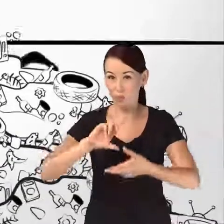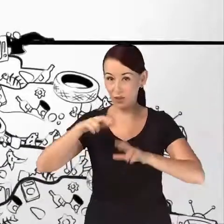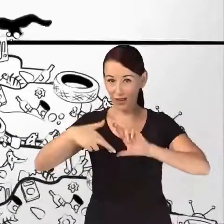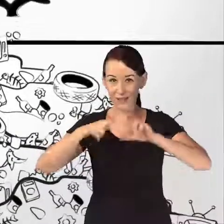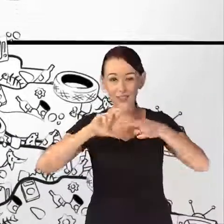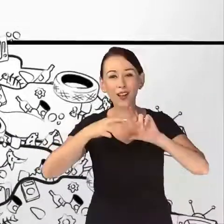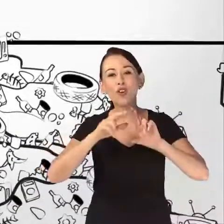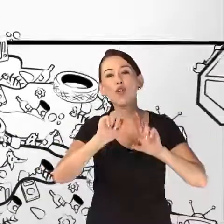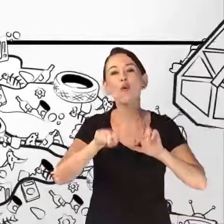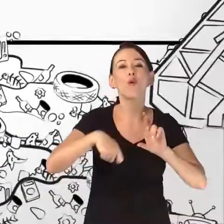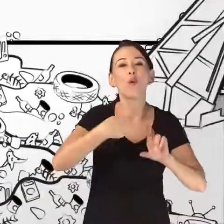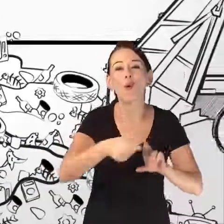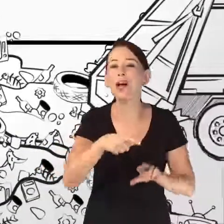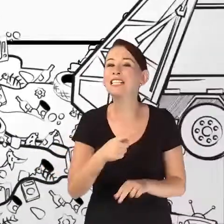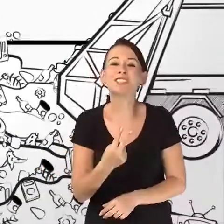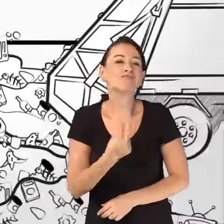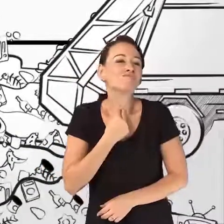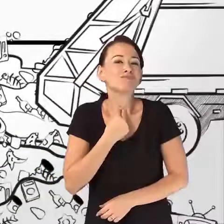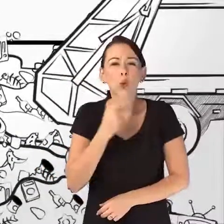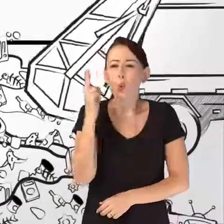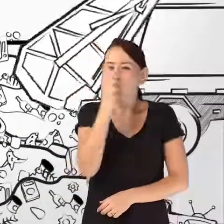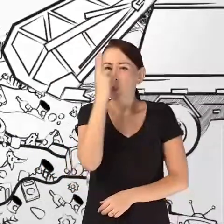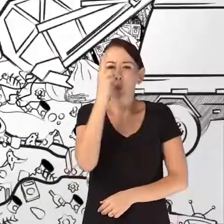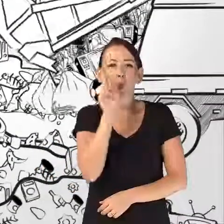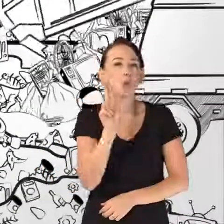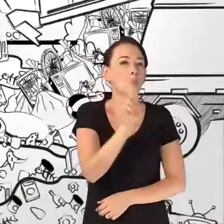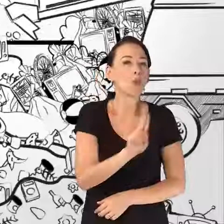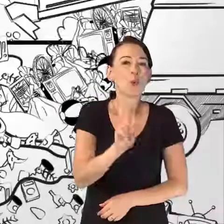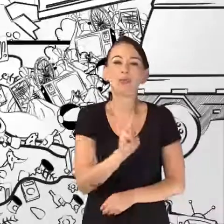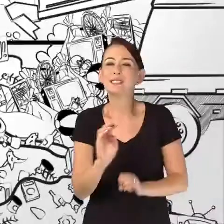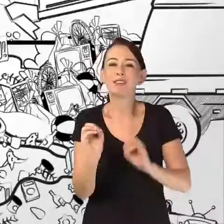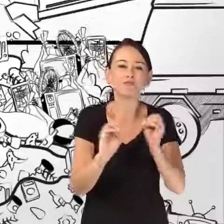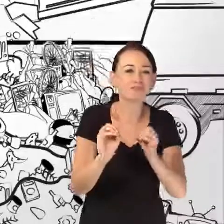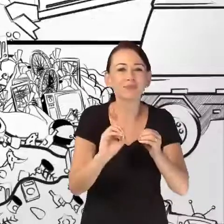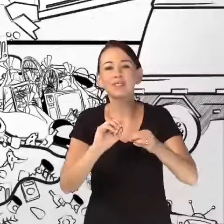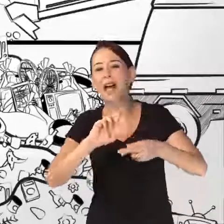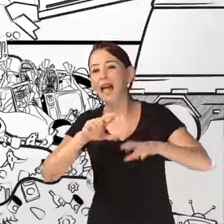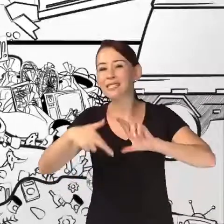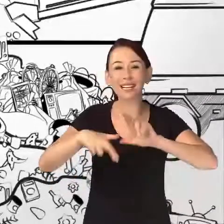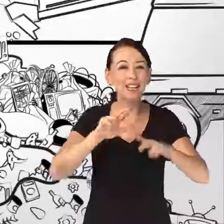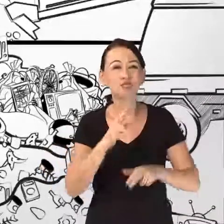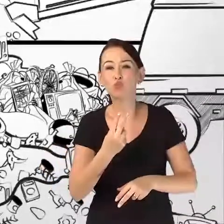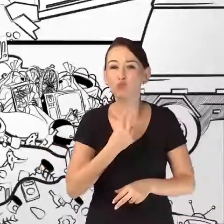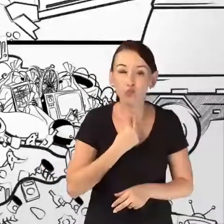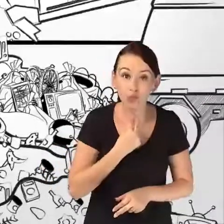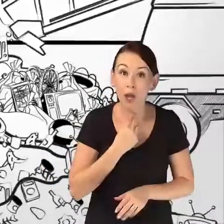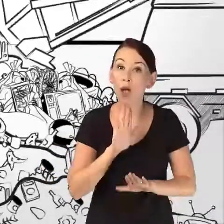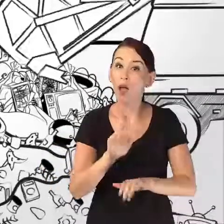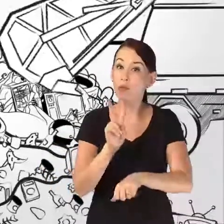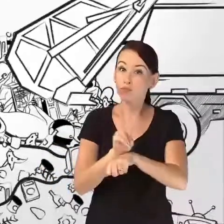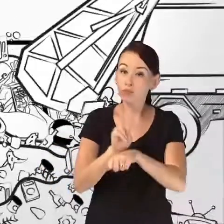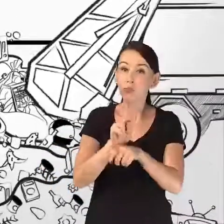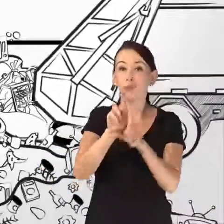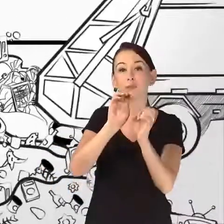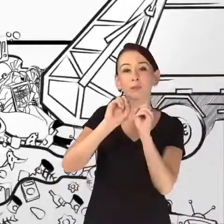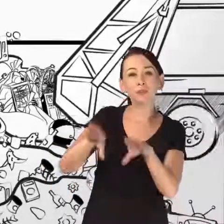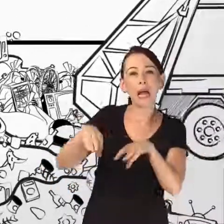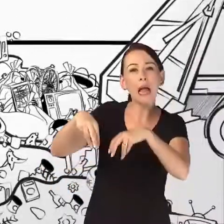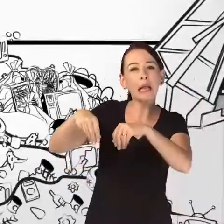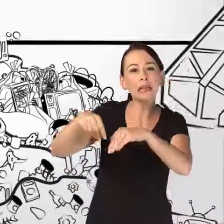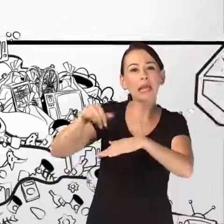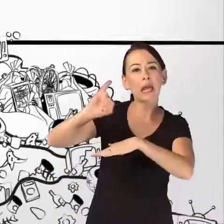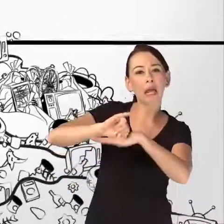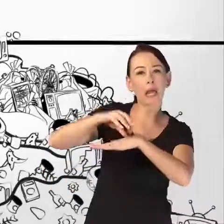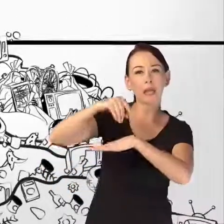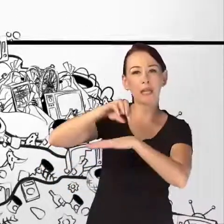Os não recicláveis são aqueles resíduos que não têm possibilidade de reaproveitamento ou reciclagem e são,